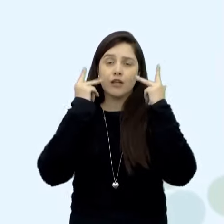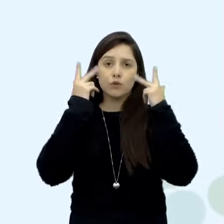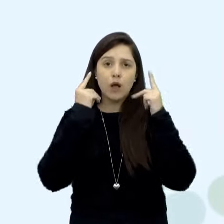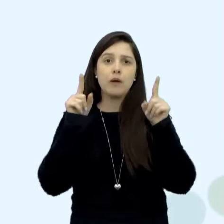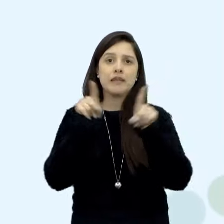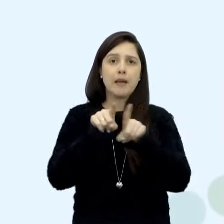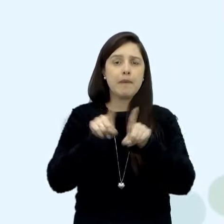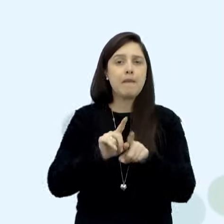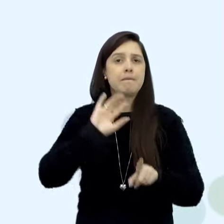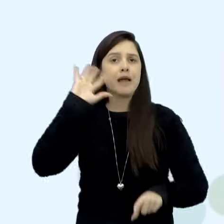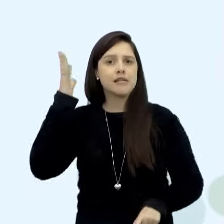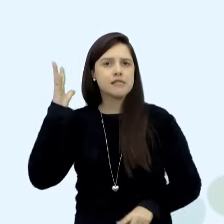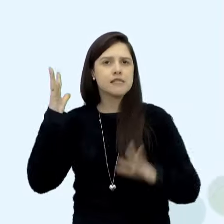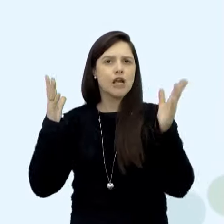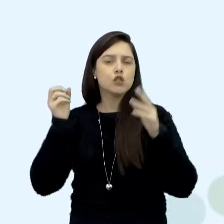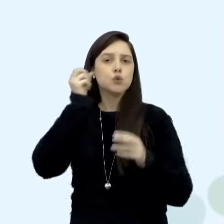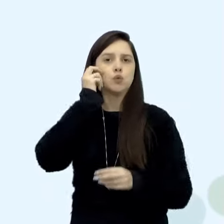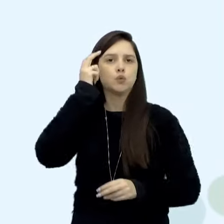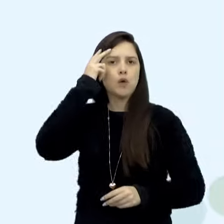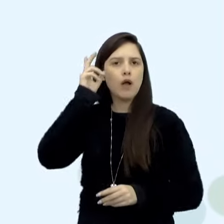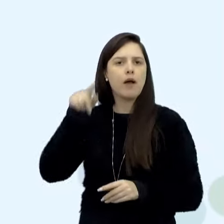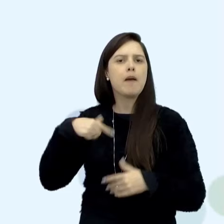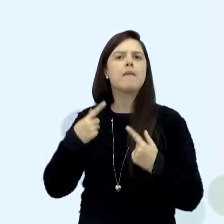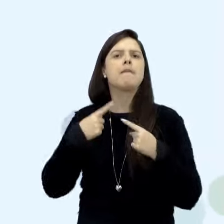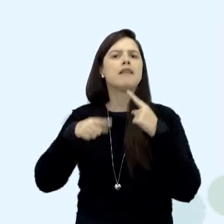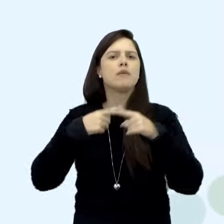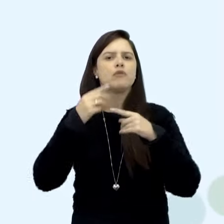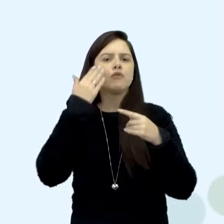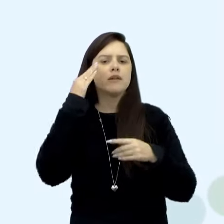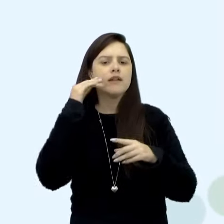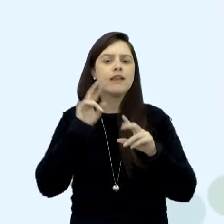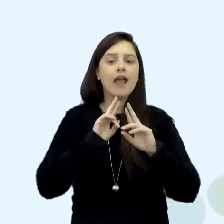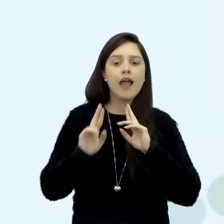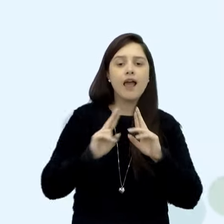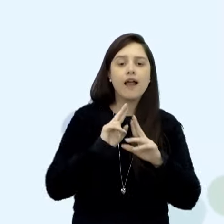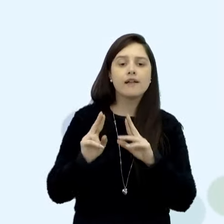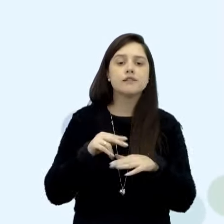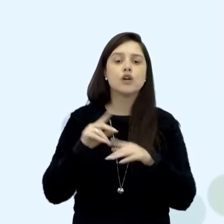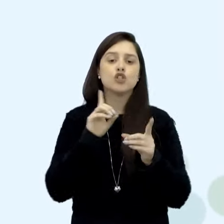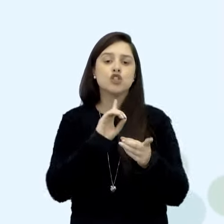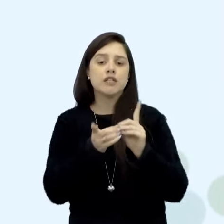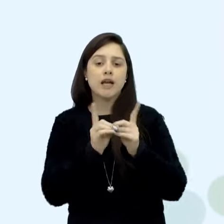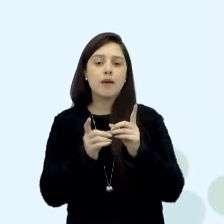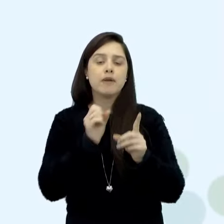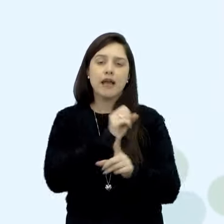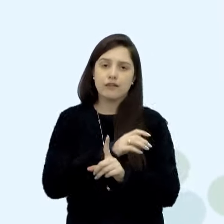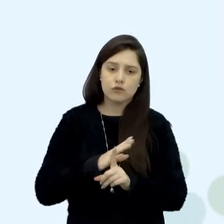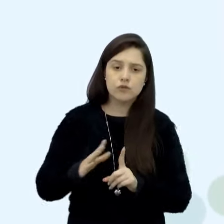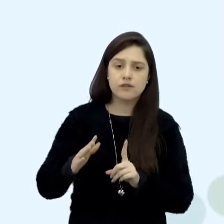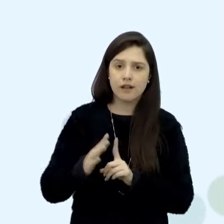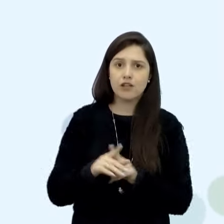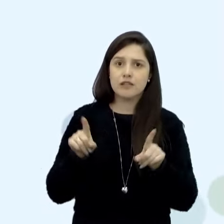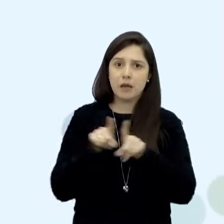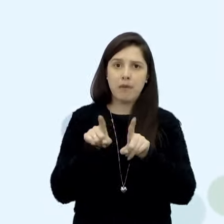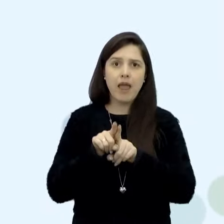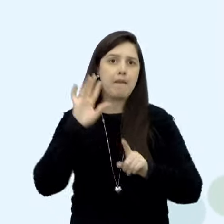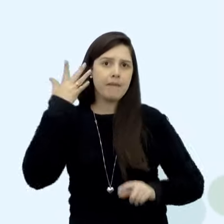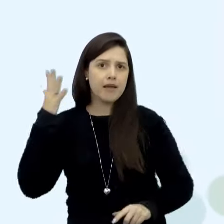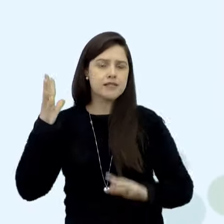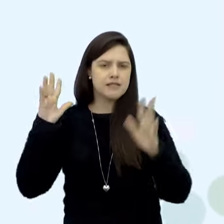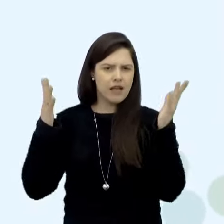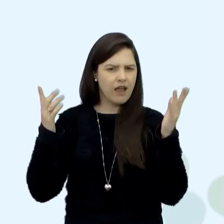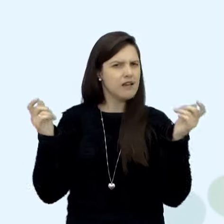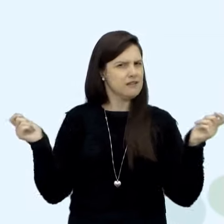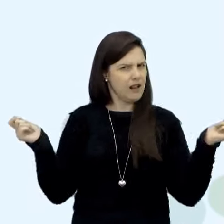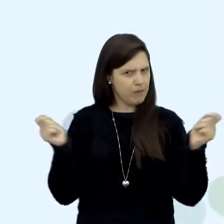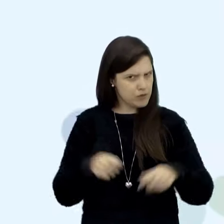paisagem cultural. Além disso, vamos entender as relações dinâmicas entre a sociedade e a paisagem. Será